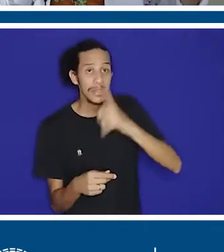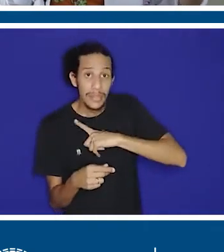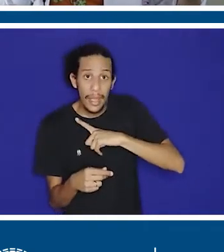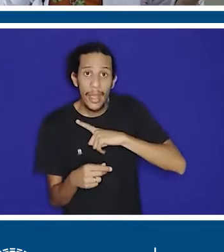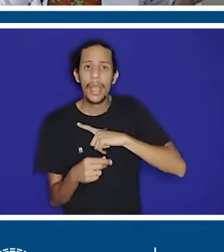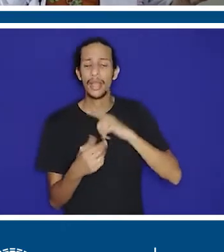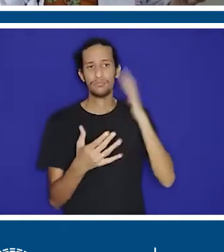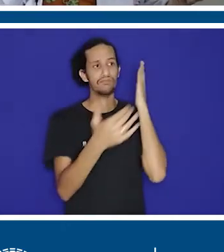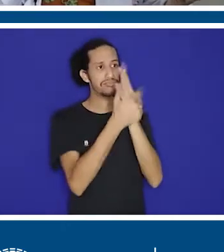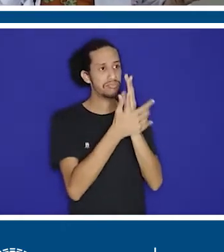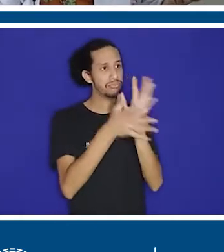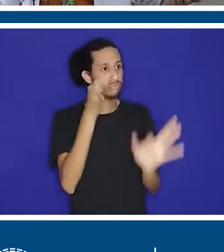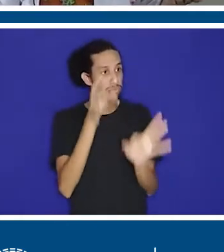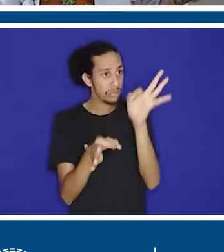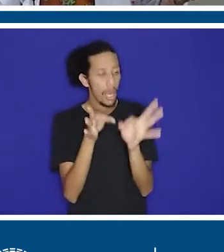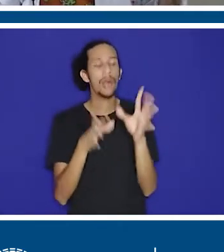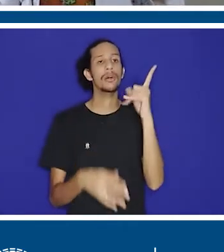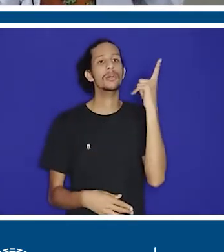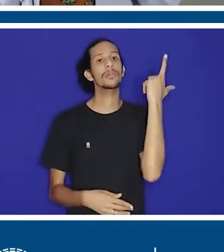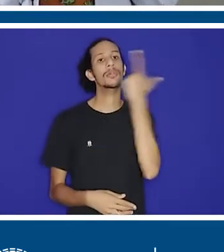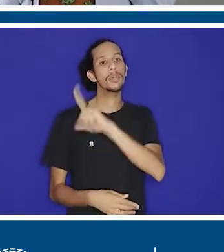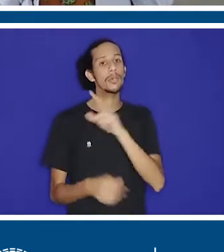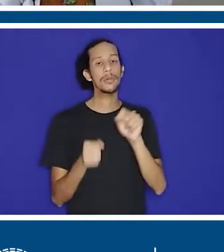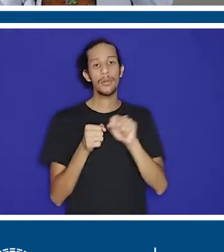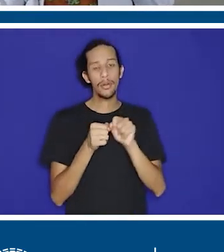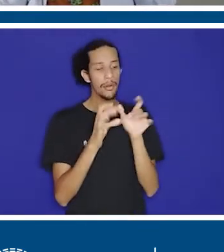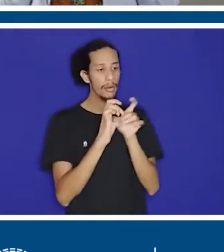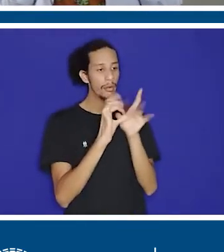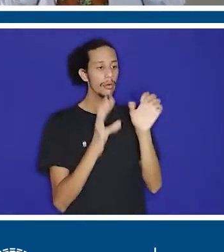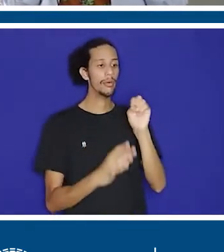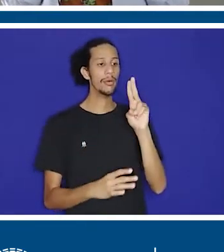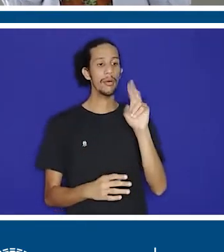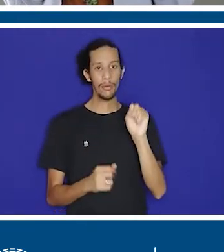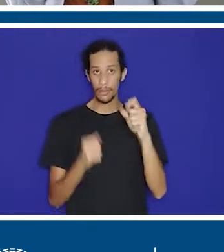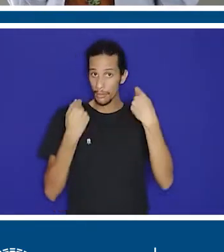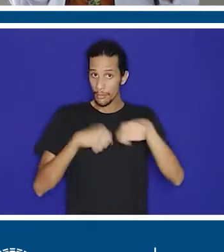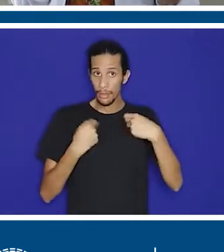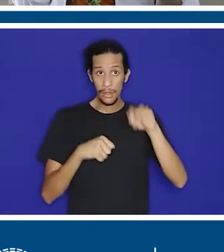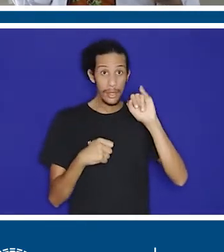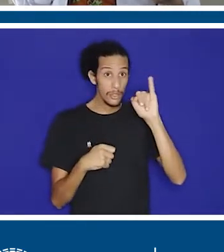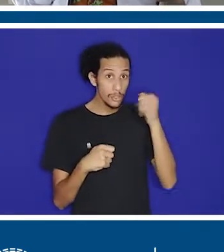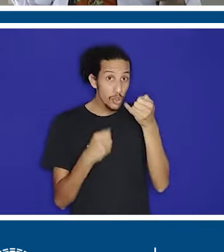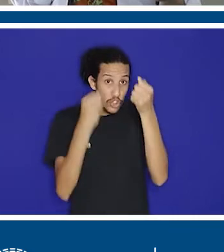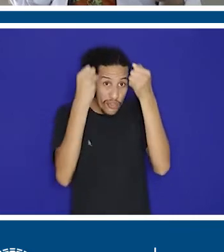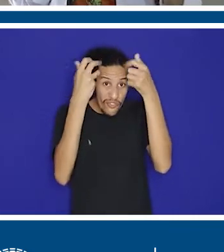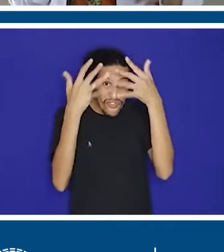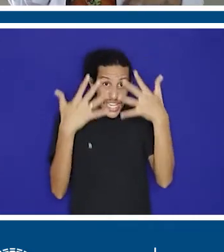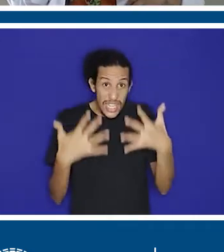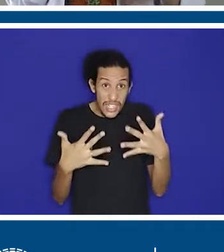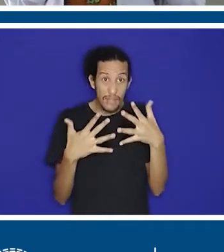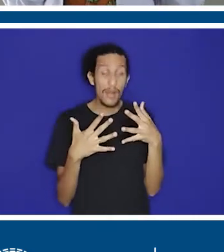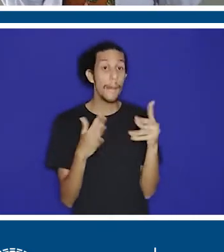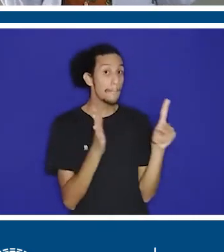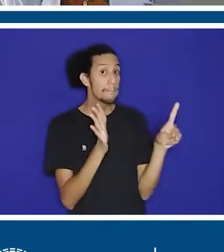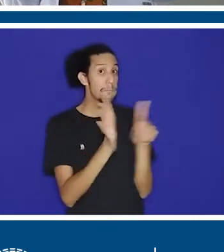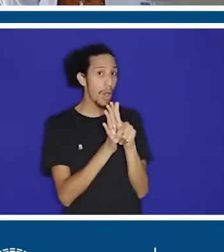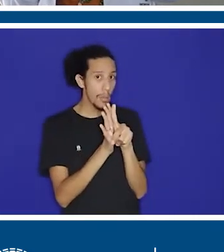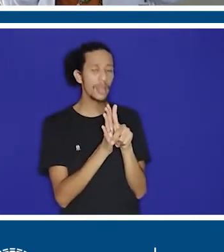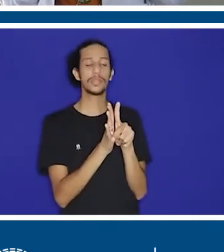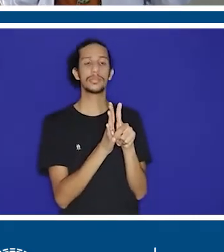crise convulsiva. Então eu tenho que fazer uma justificativa técnica para